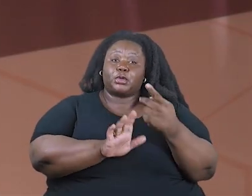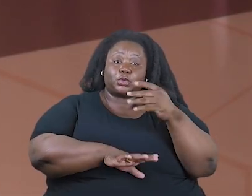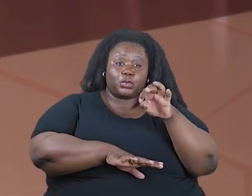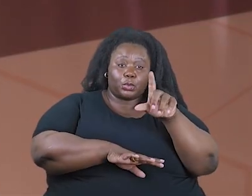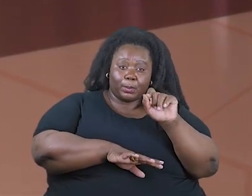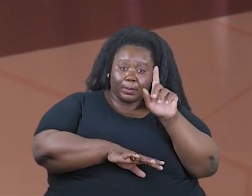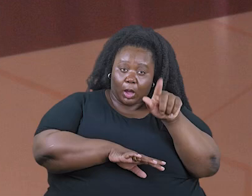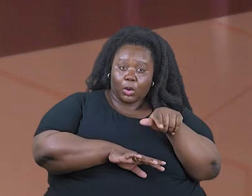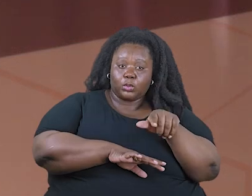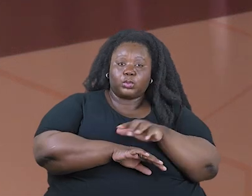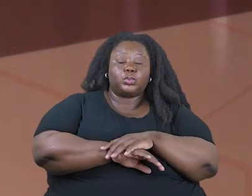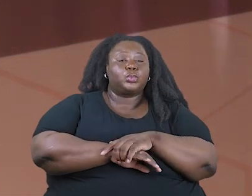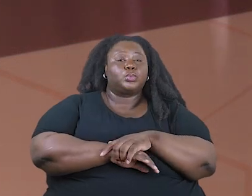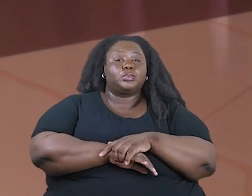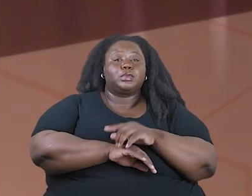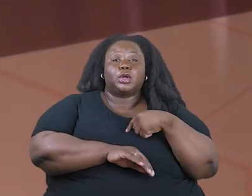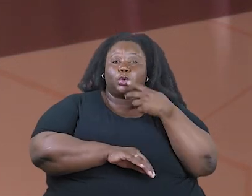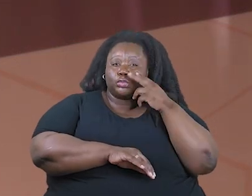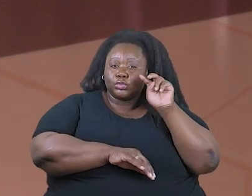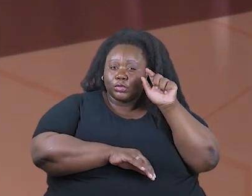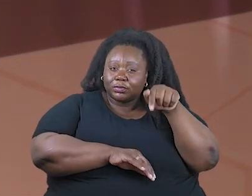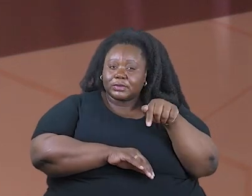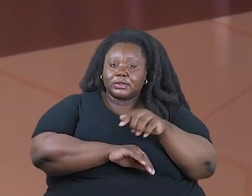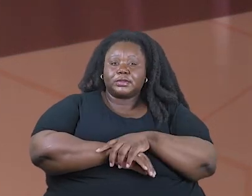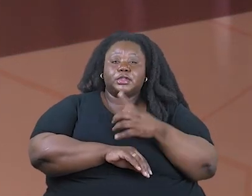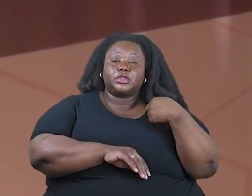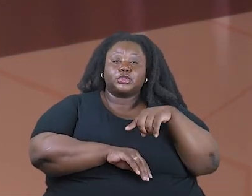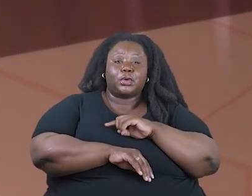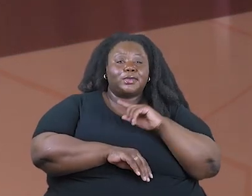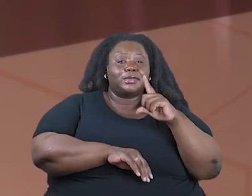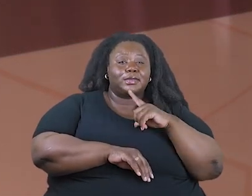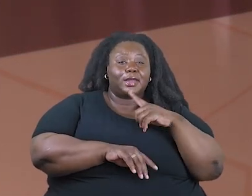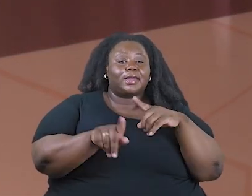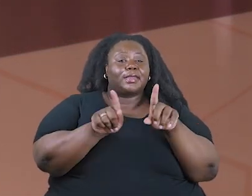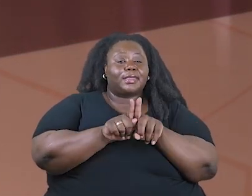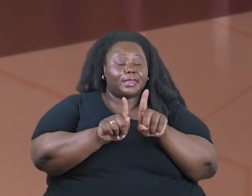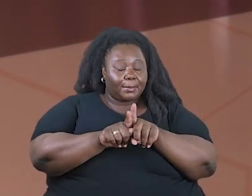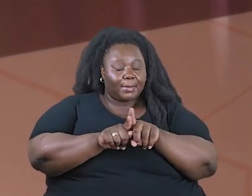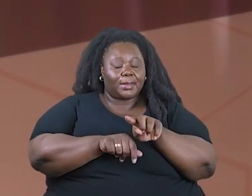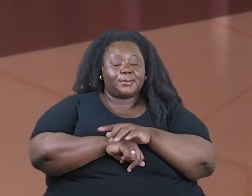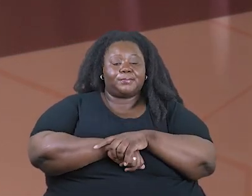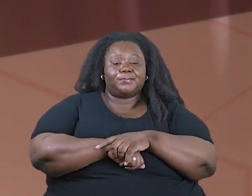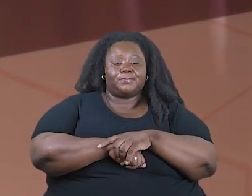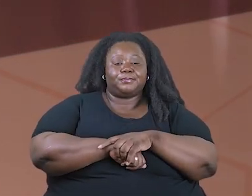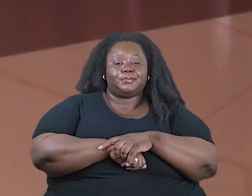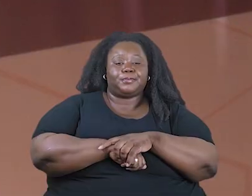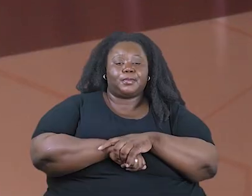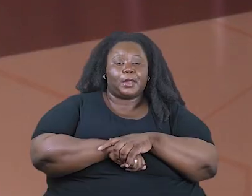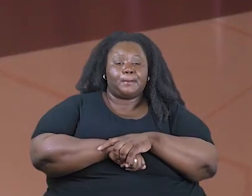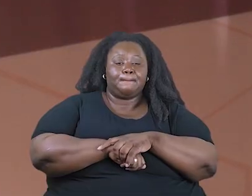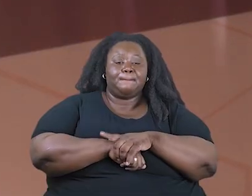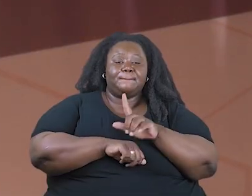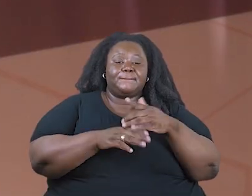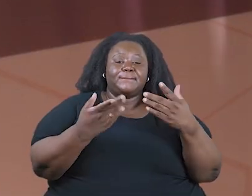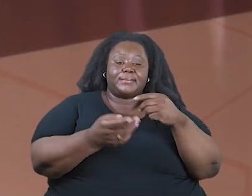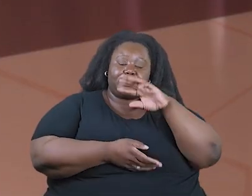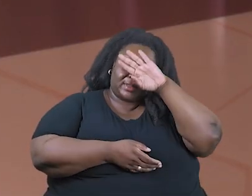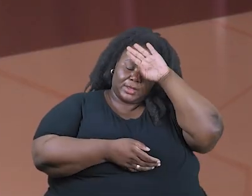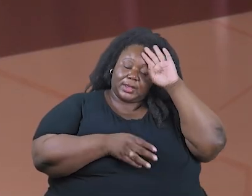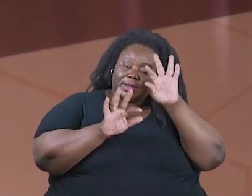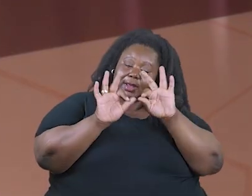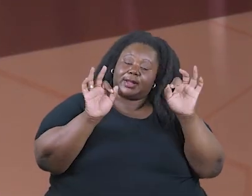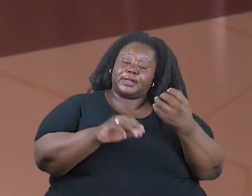né? E aqui, eu estou vendo aqui nesse catálogo, a gente tem a obra dele, que inclusive é agora do Museu de Arte da Pampulha, e chama